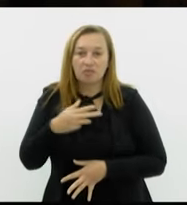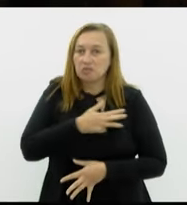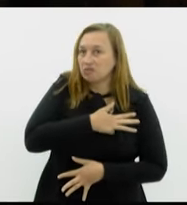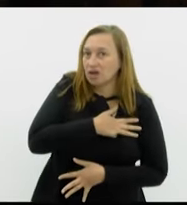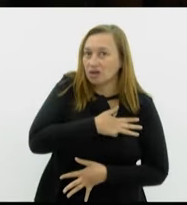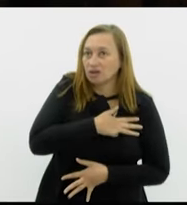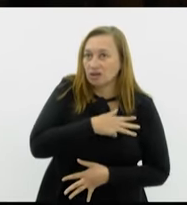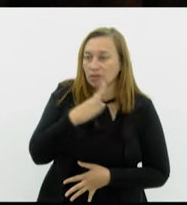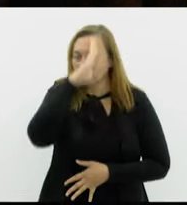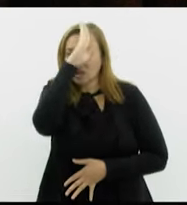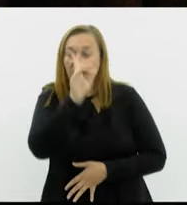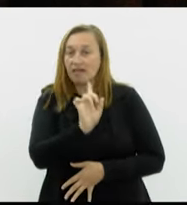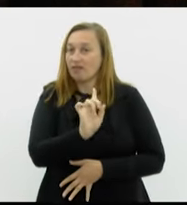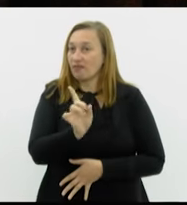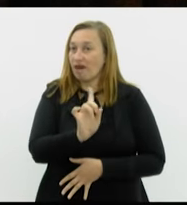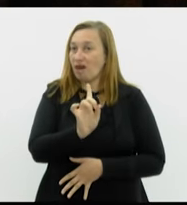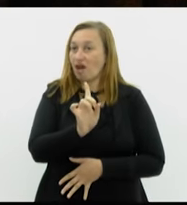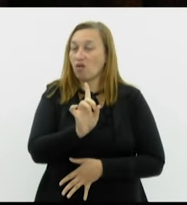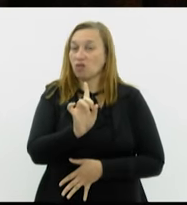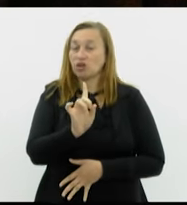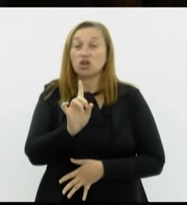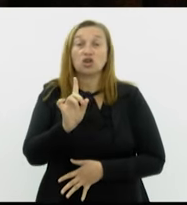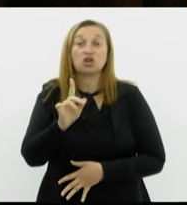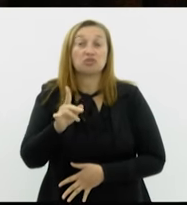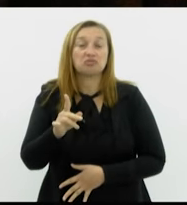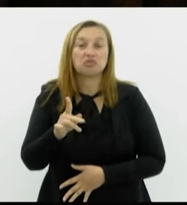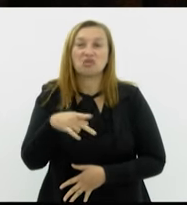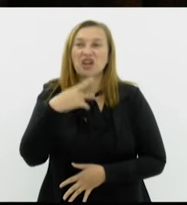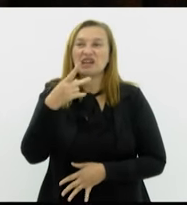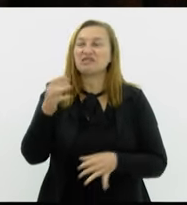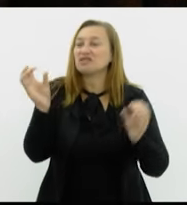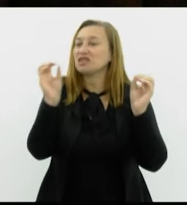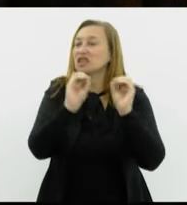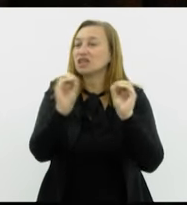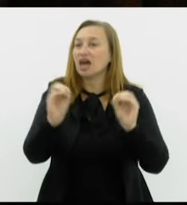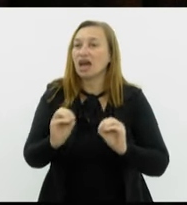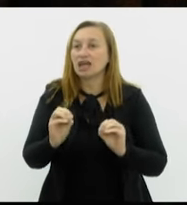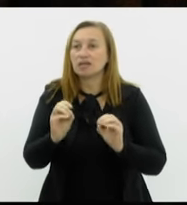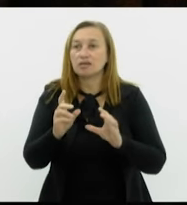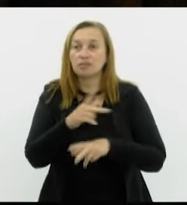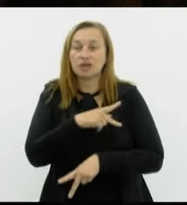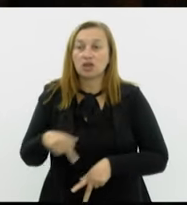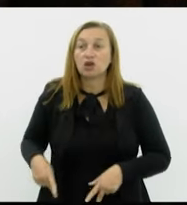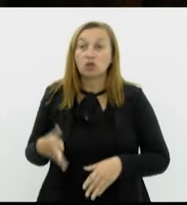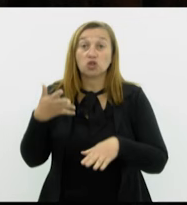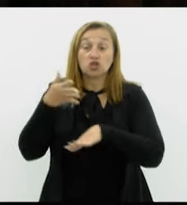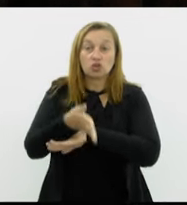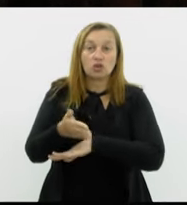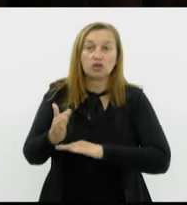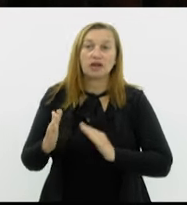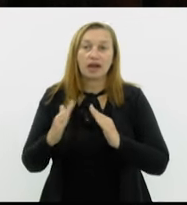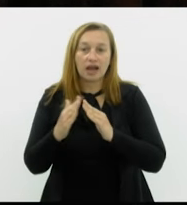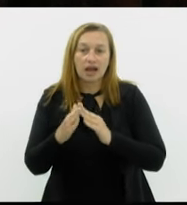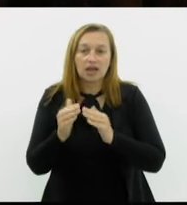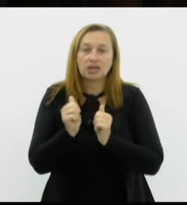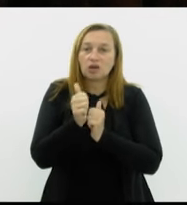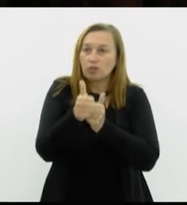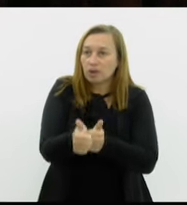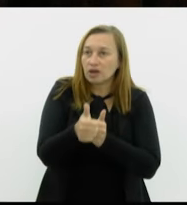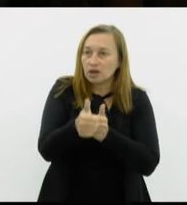disso. Eu não estou personificando nenhum presidente. Quando a gente chegou aqui na casa, a gente acompanhou aquela negociação